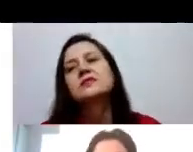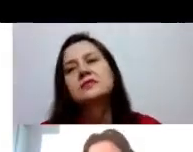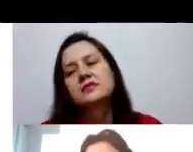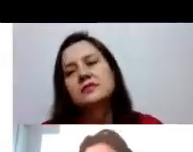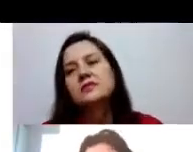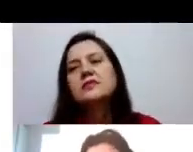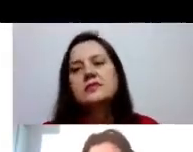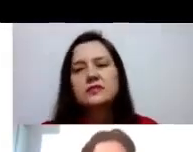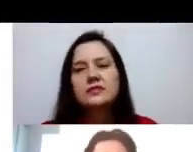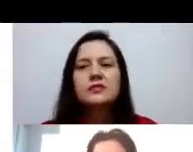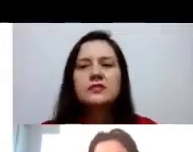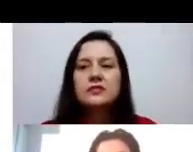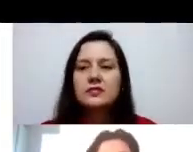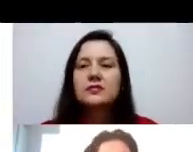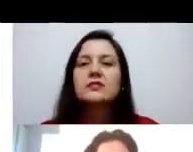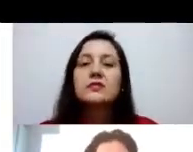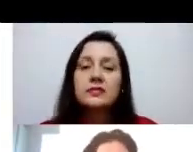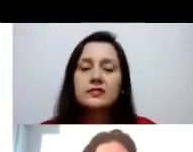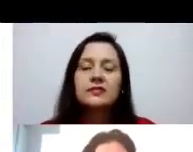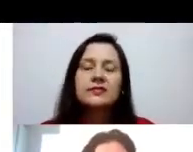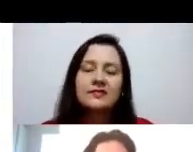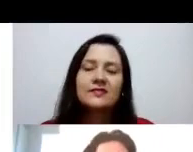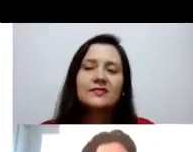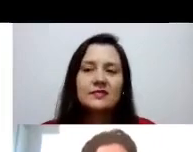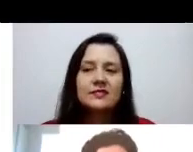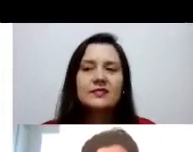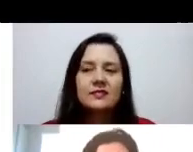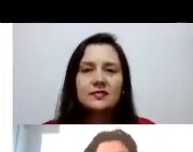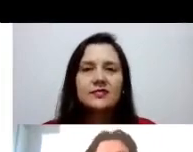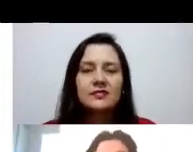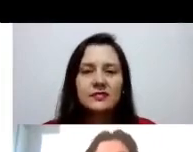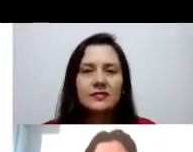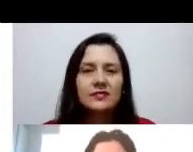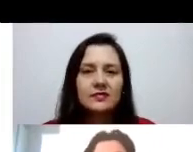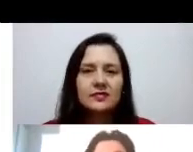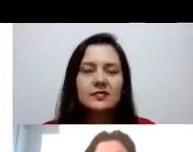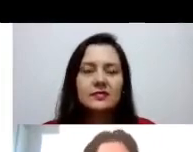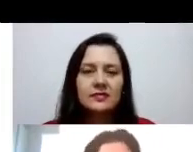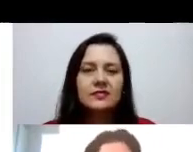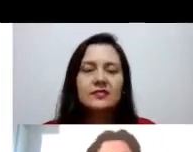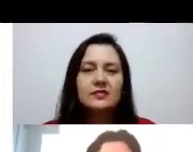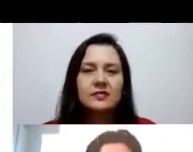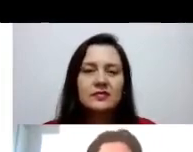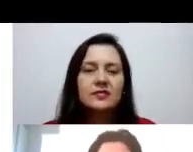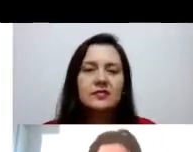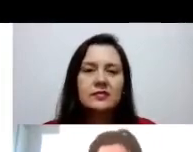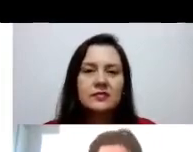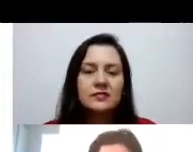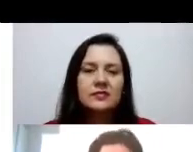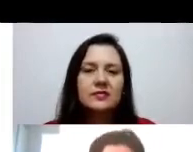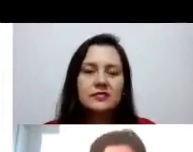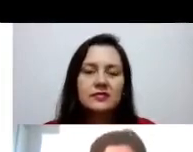porque ela não quer atualizado, mas o poupa-tempo está sem atendimento, ela vai ganhar e eu ainda vou ter que pagar todas as verbas honorárias da